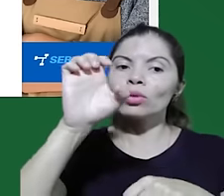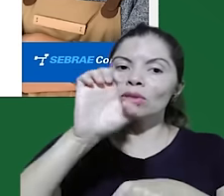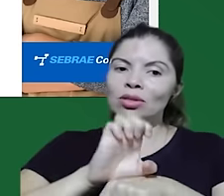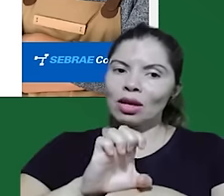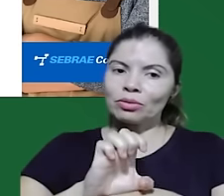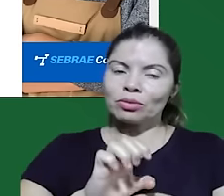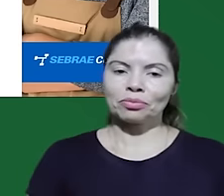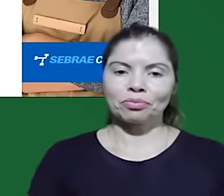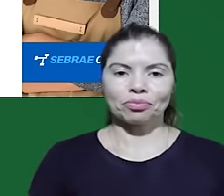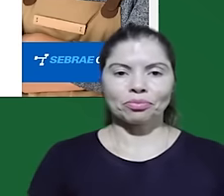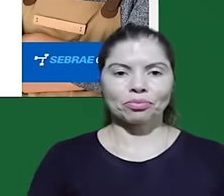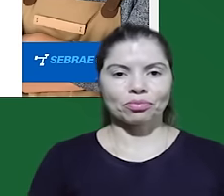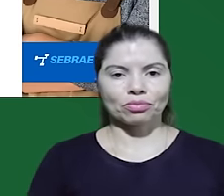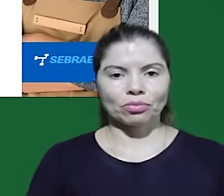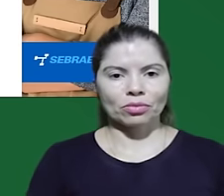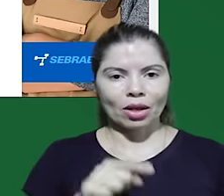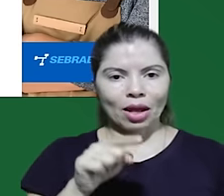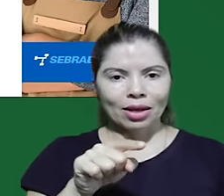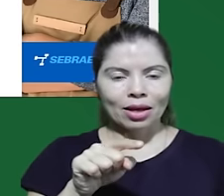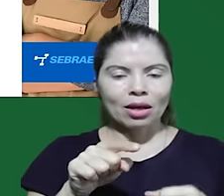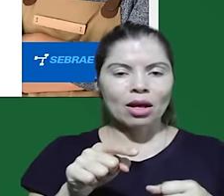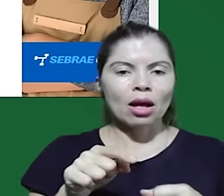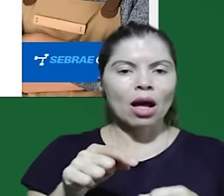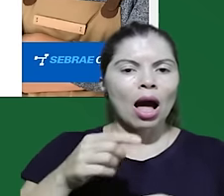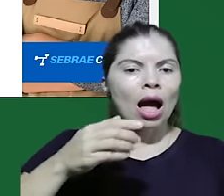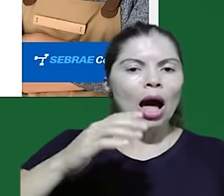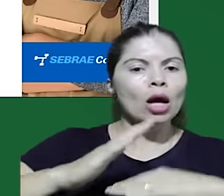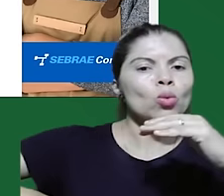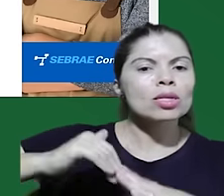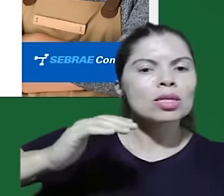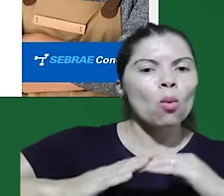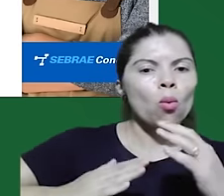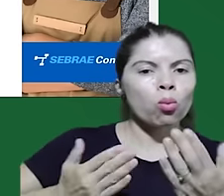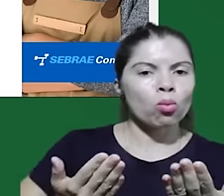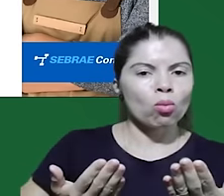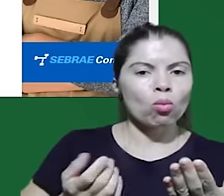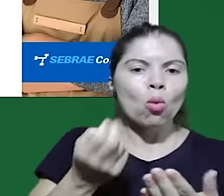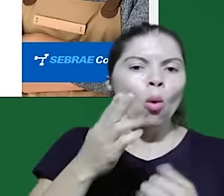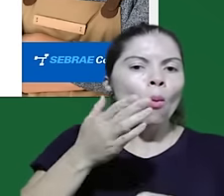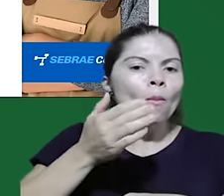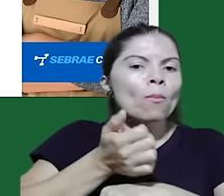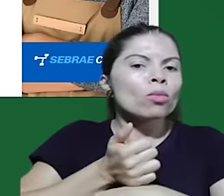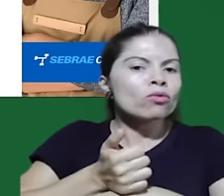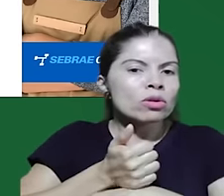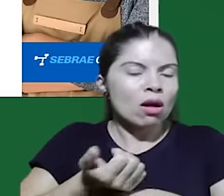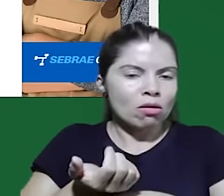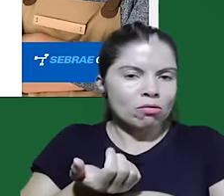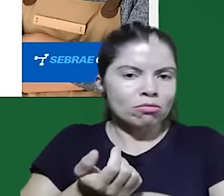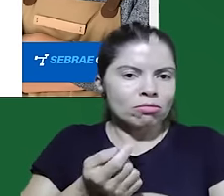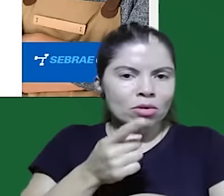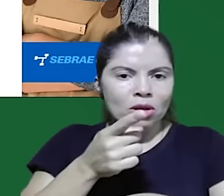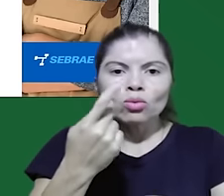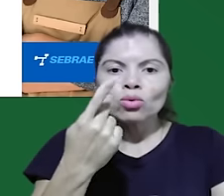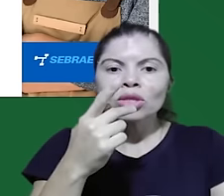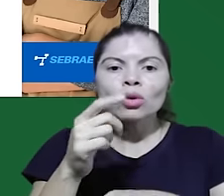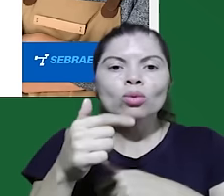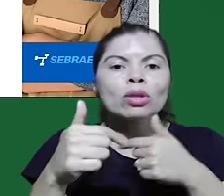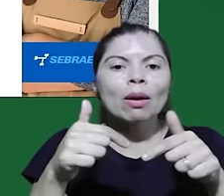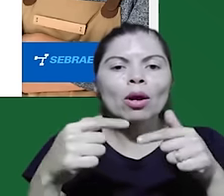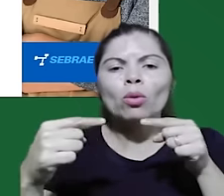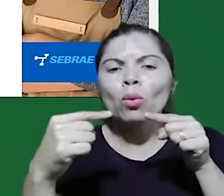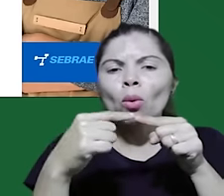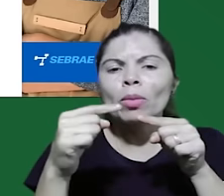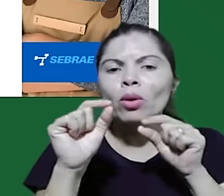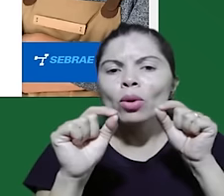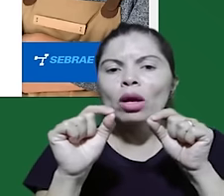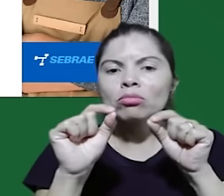na área de atuação área de atuação são as que você tem aqui mais aproximado do seu serviço tem